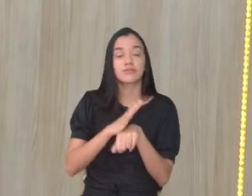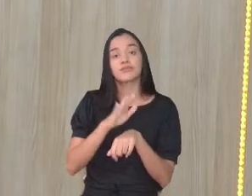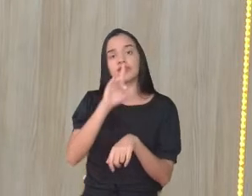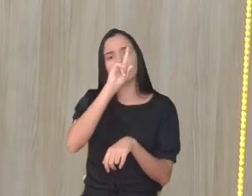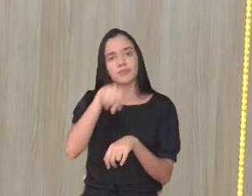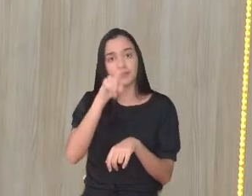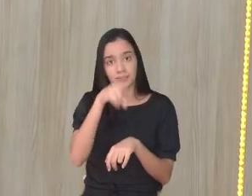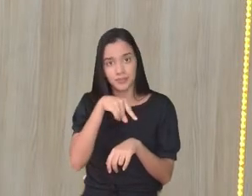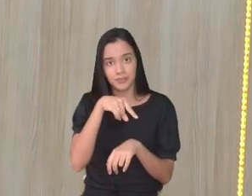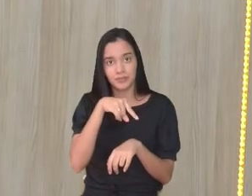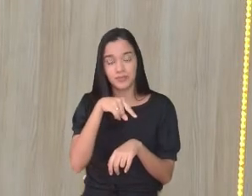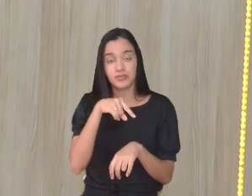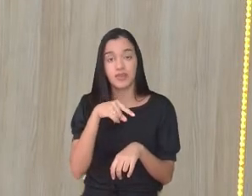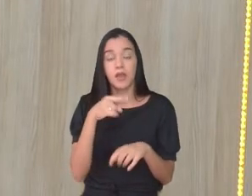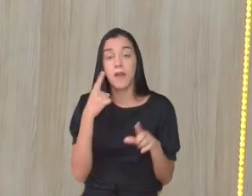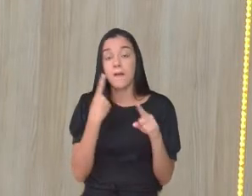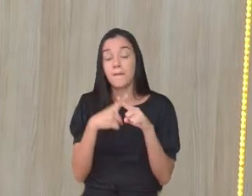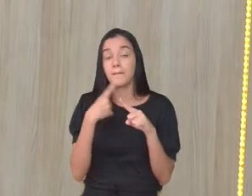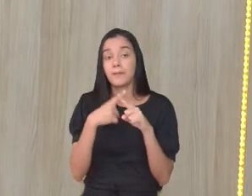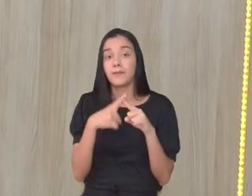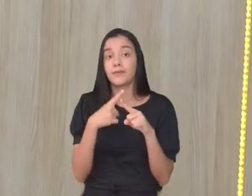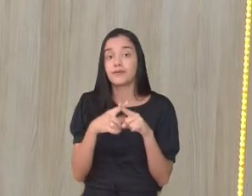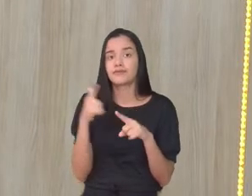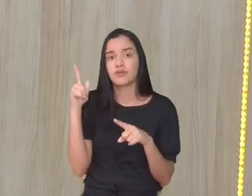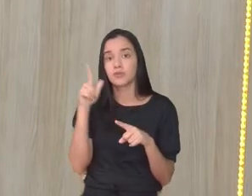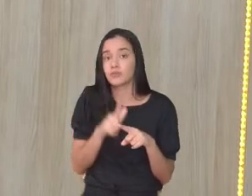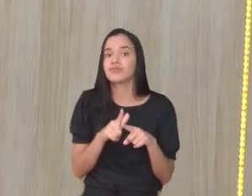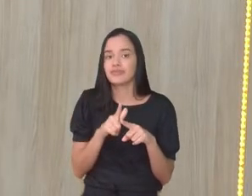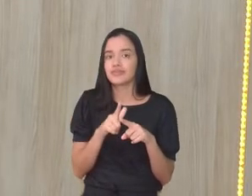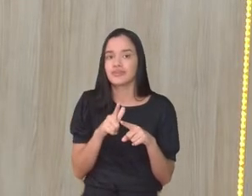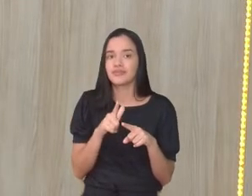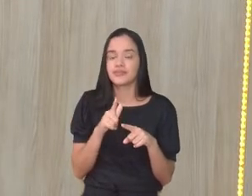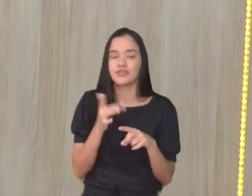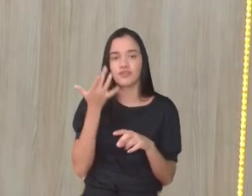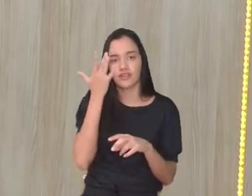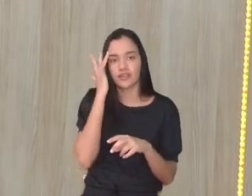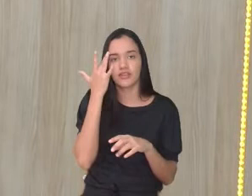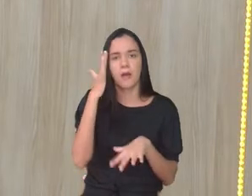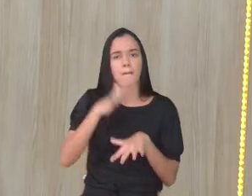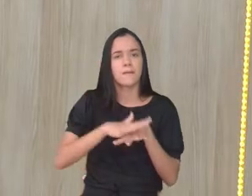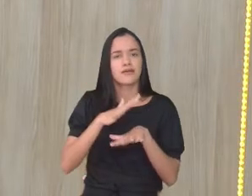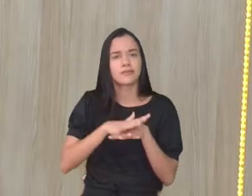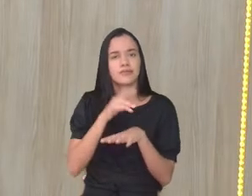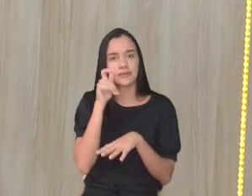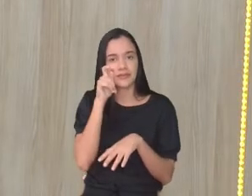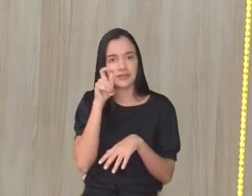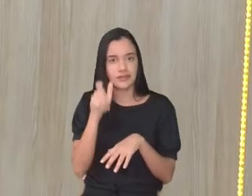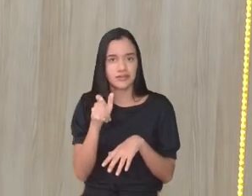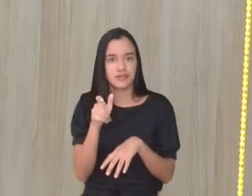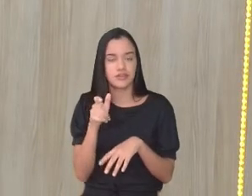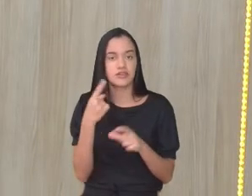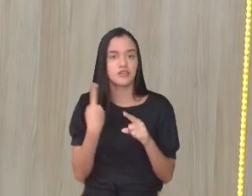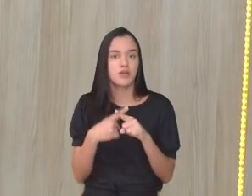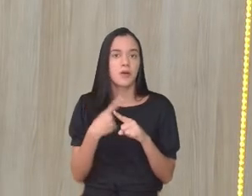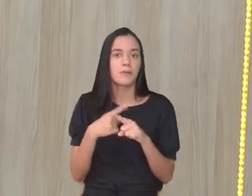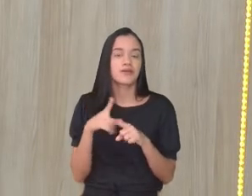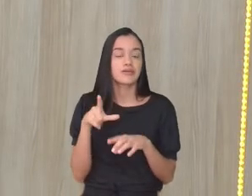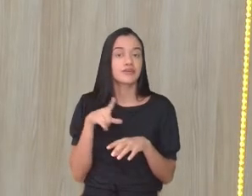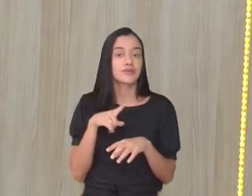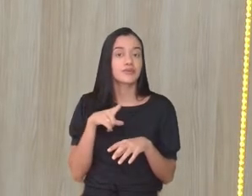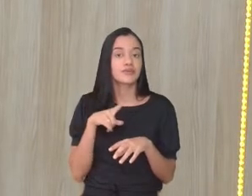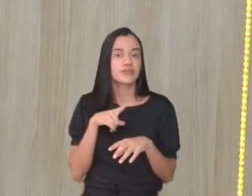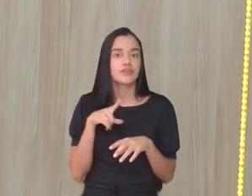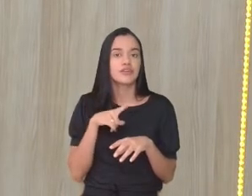cancelamento, certo? Porque isso vai adiantar muito e você vai achar a matemática mais interessante. Porque quando a gente tem aí